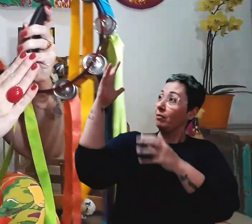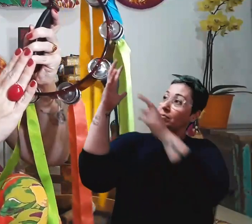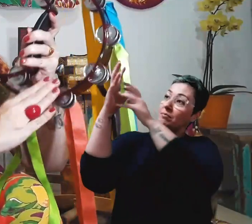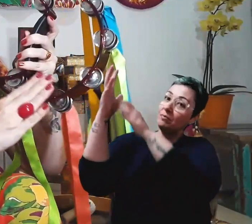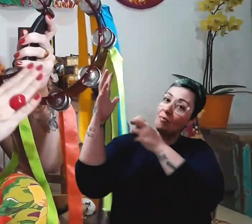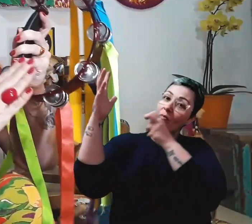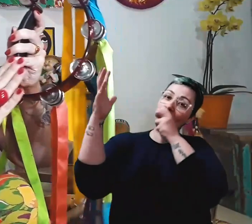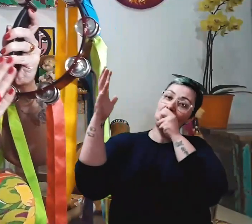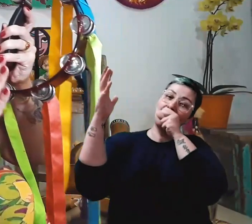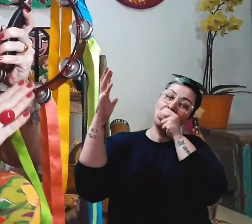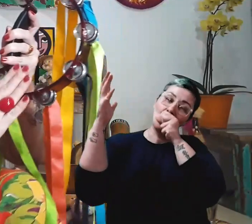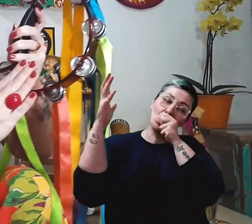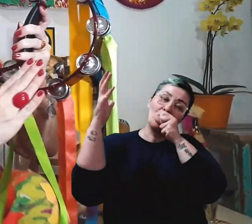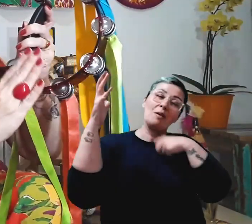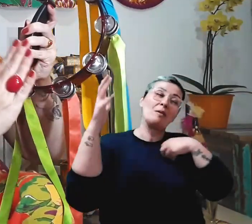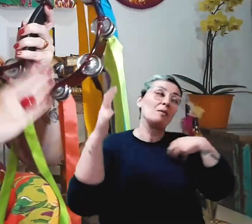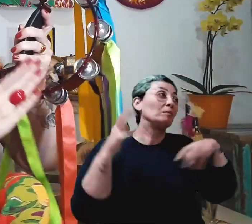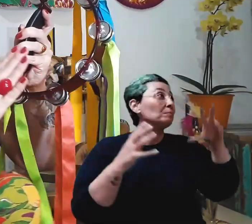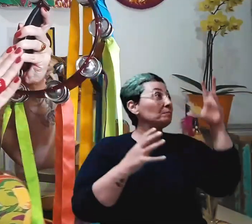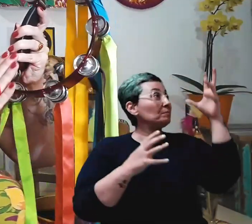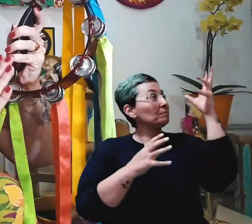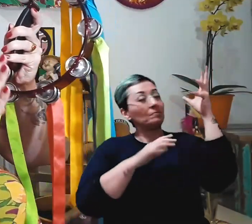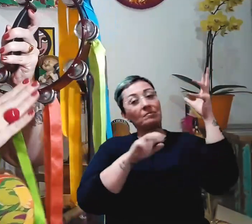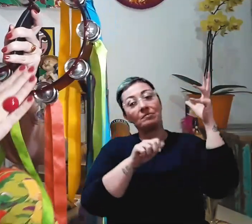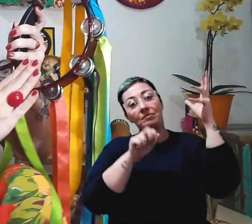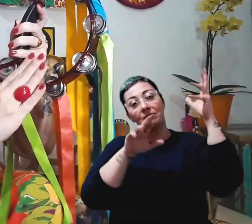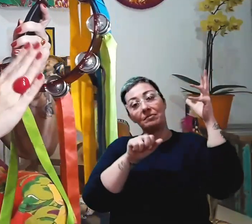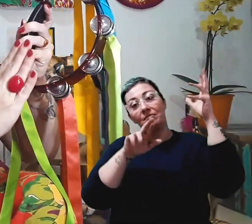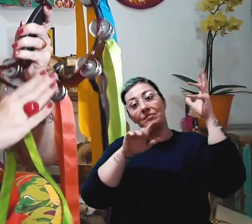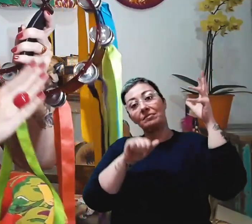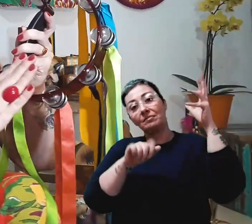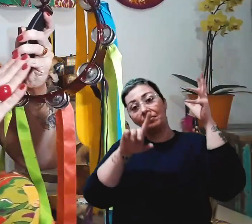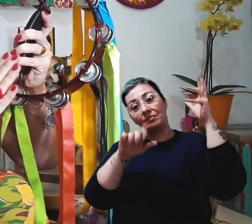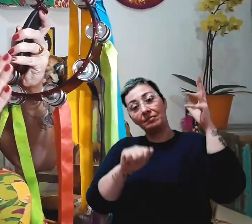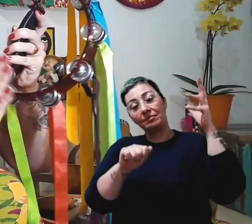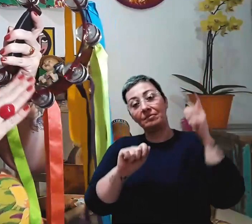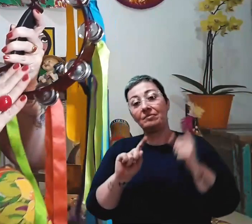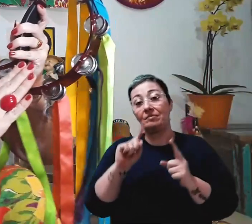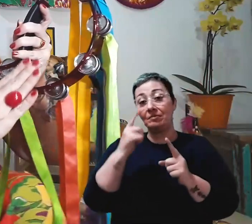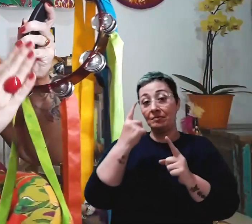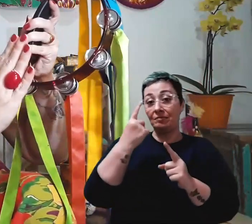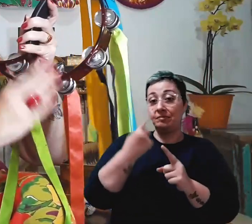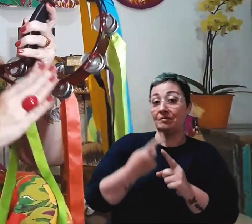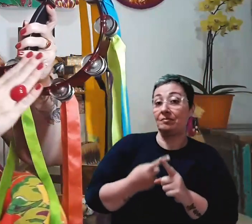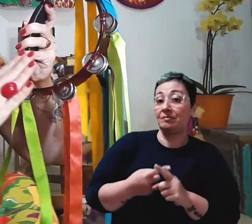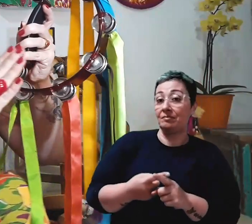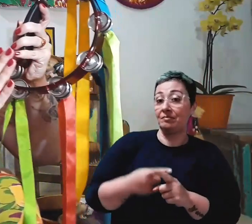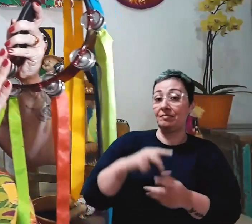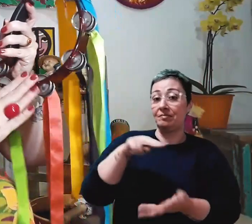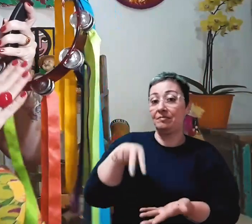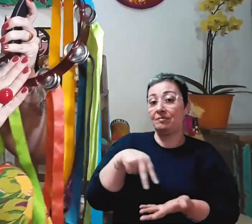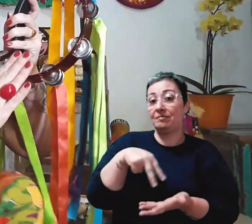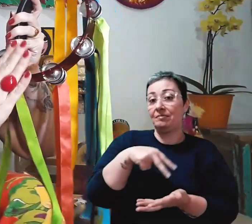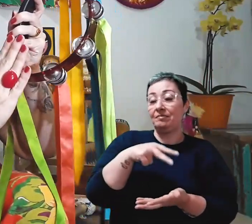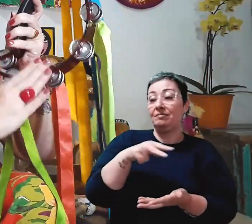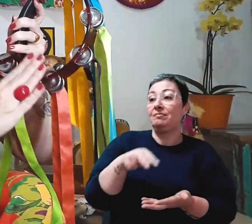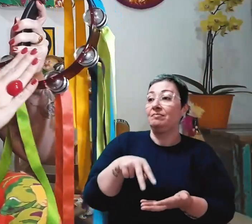meu limoeiro, meu pé de jacaranda, uma